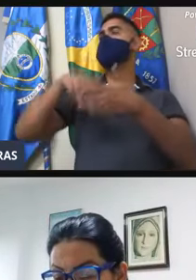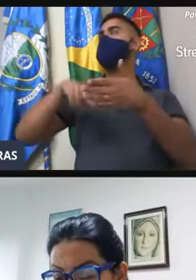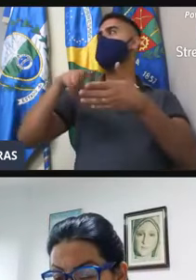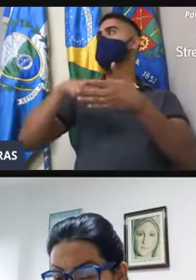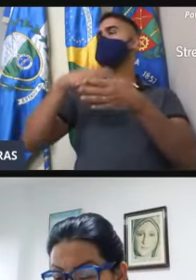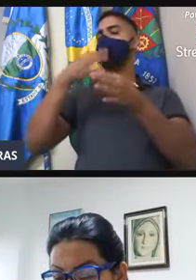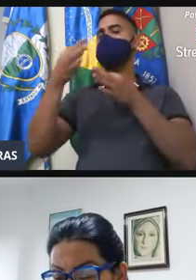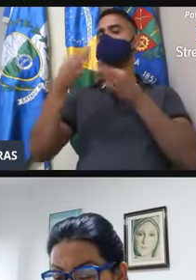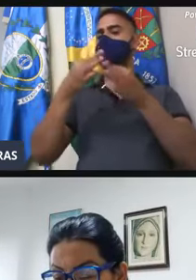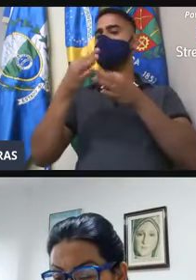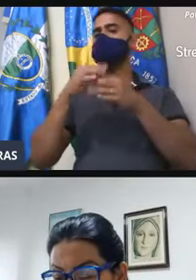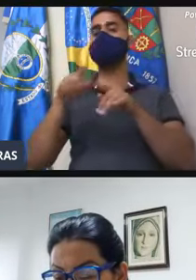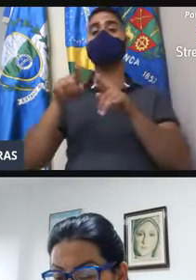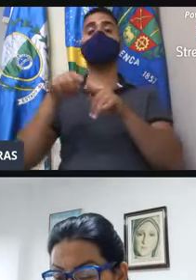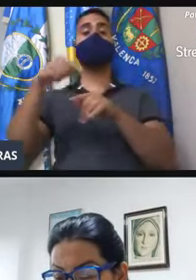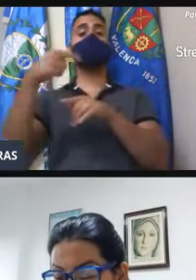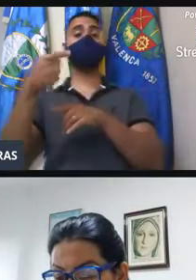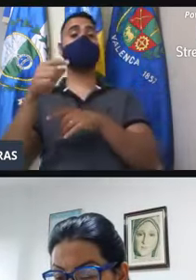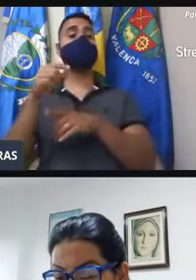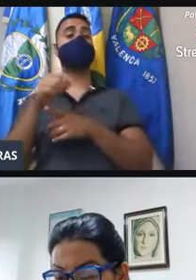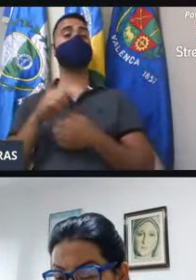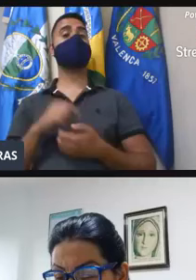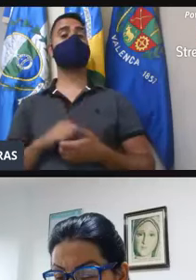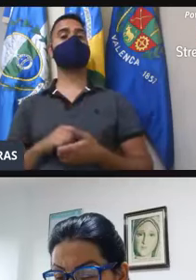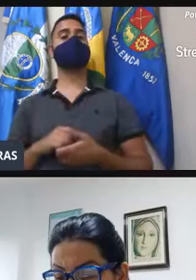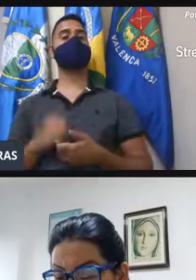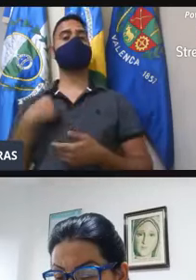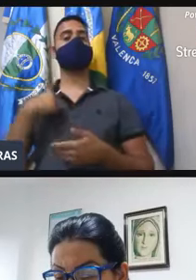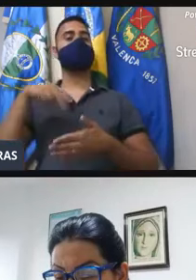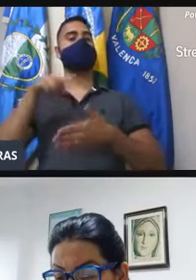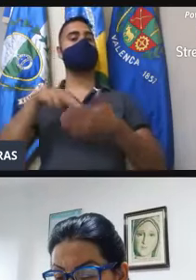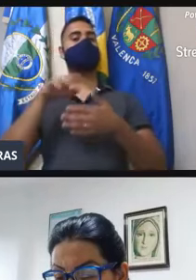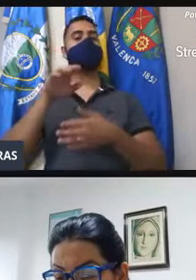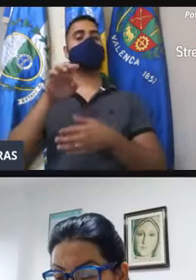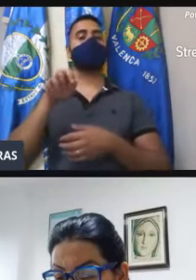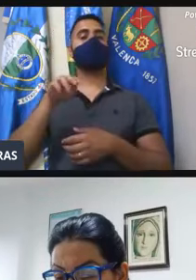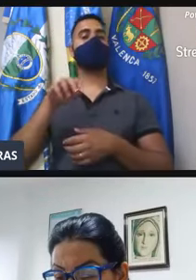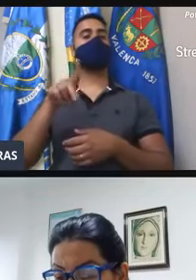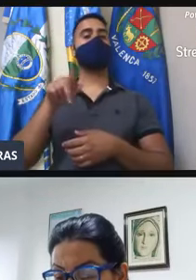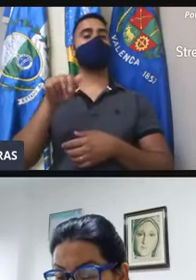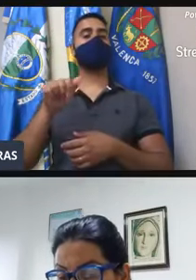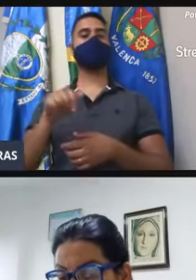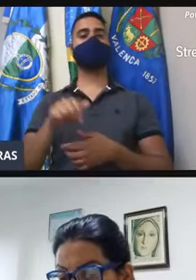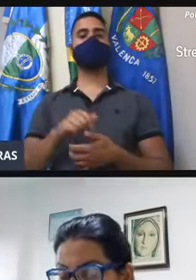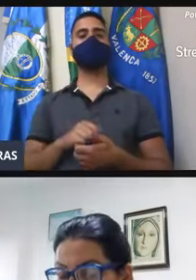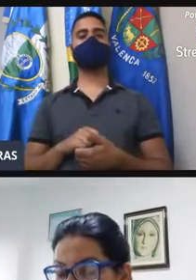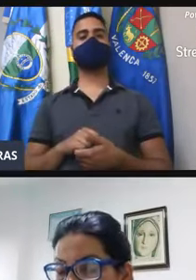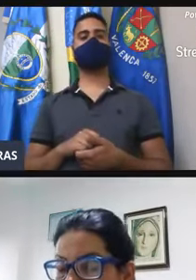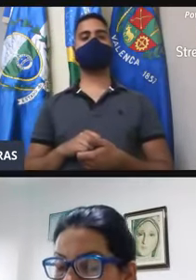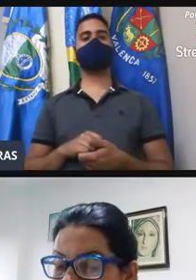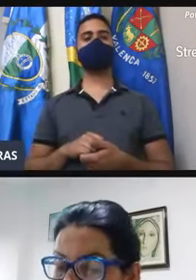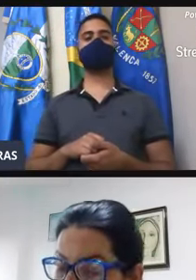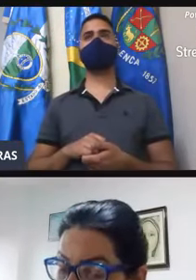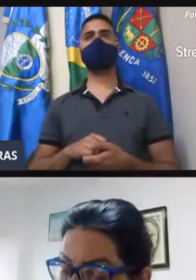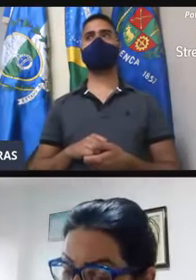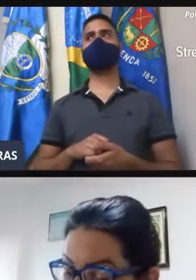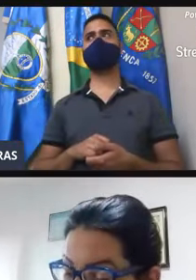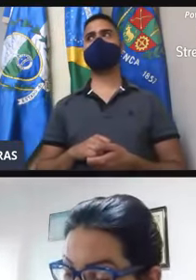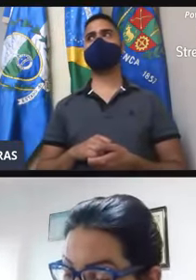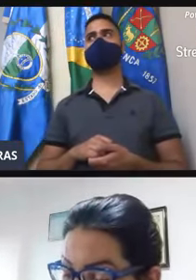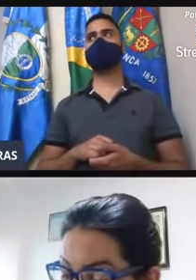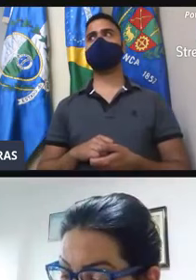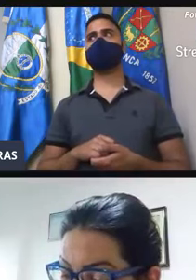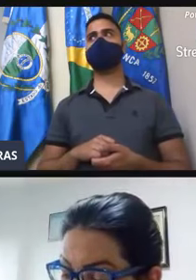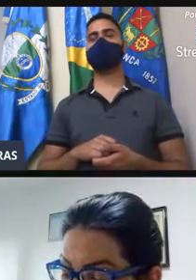o parecer e depois eu vou ler a emenda. Define e regula critério